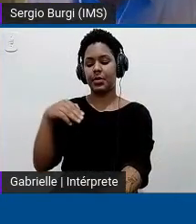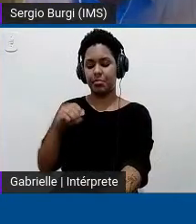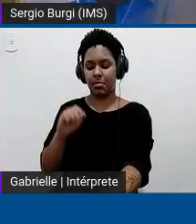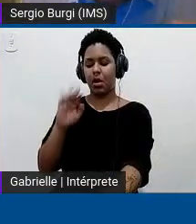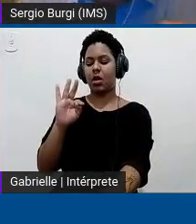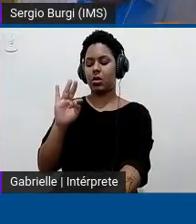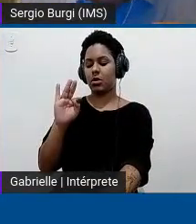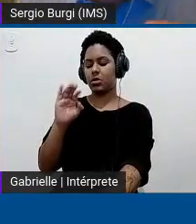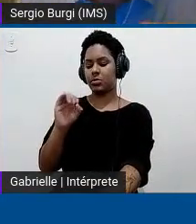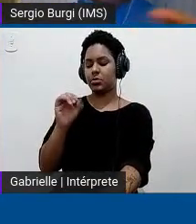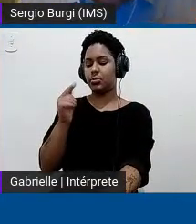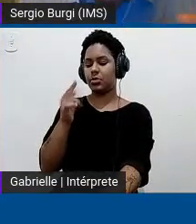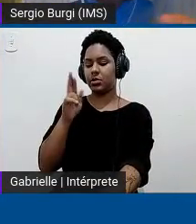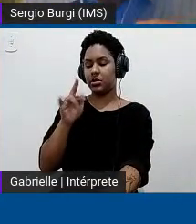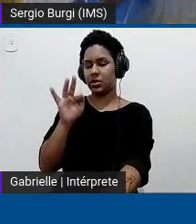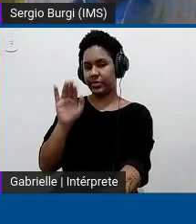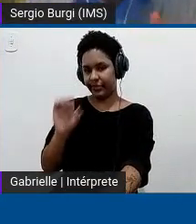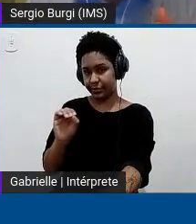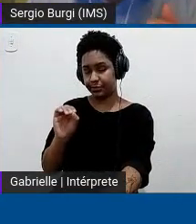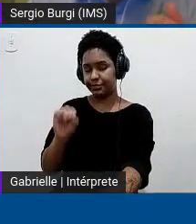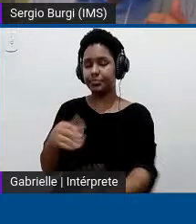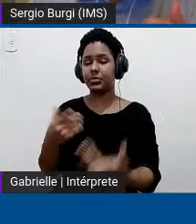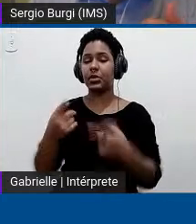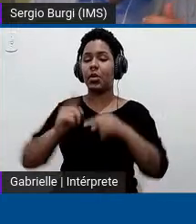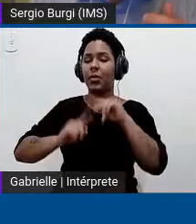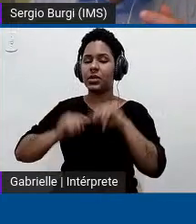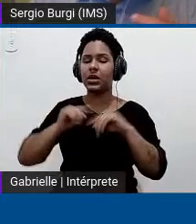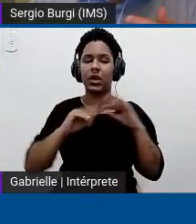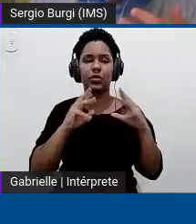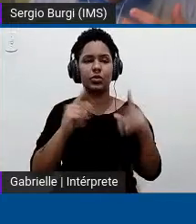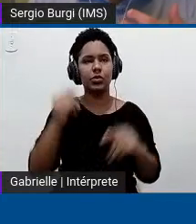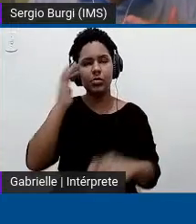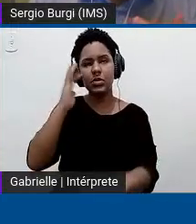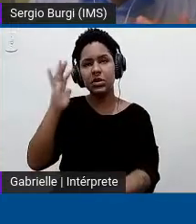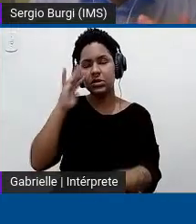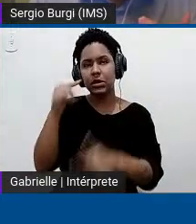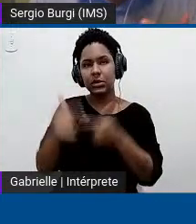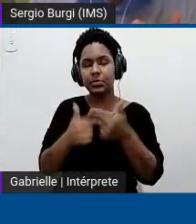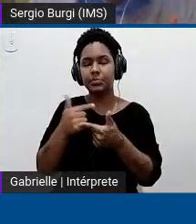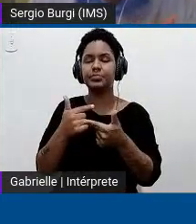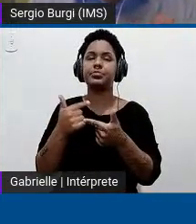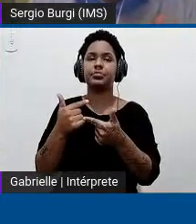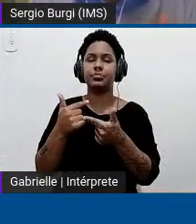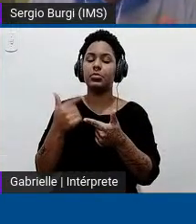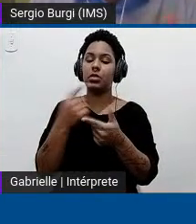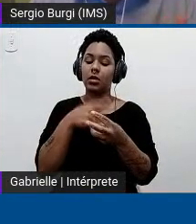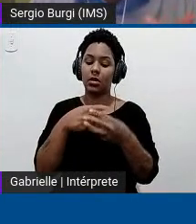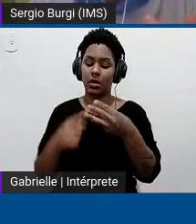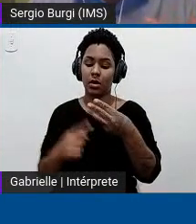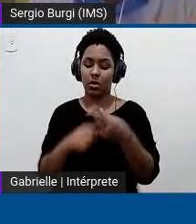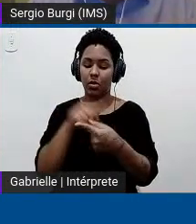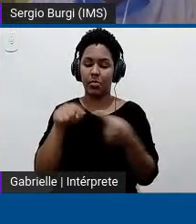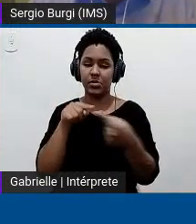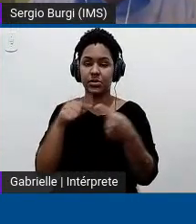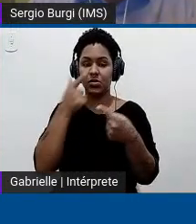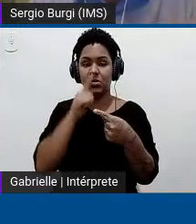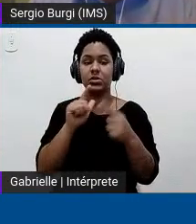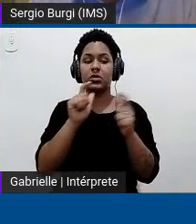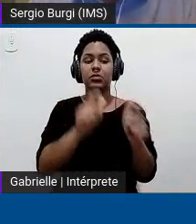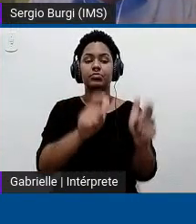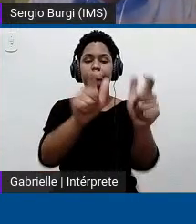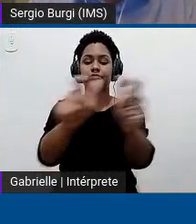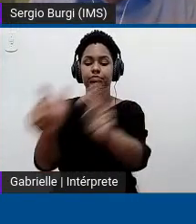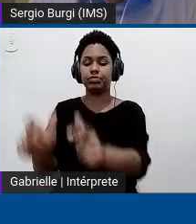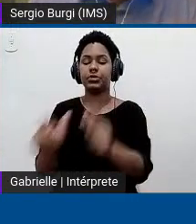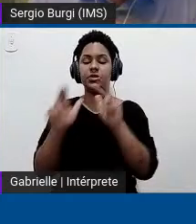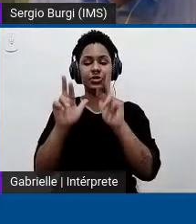Então, todo o equipamento é pensado para trabalhar com três objetivos, para poder acomodar diferentes espaços, para ter muita estabilidade,